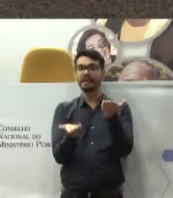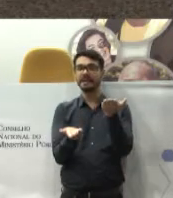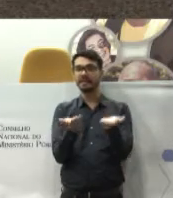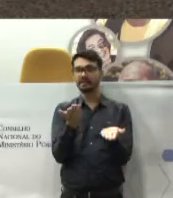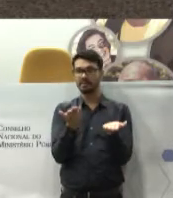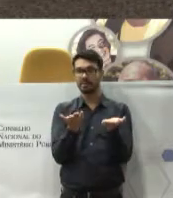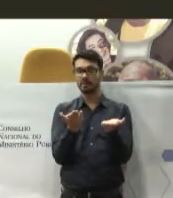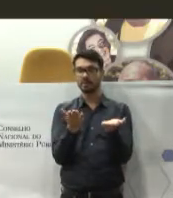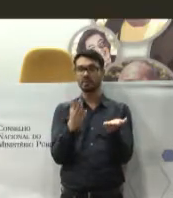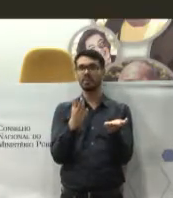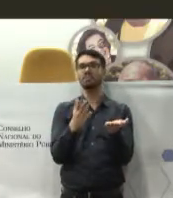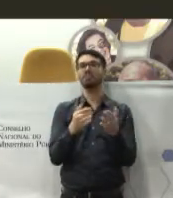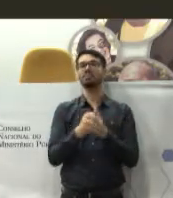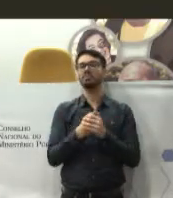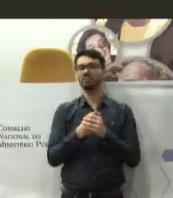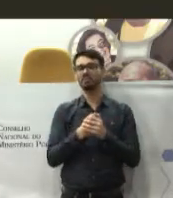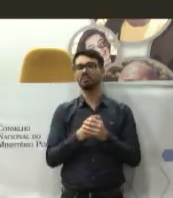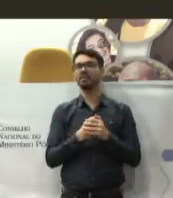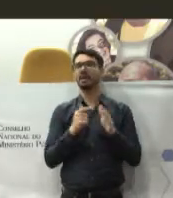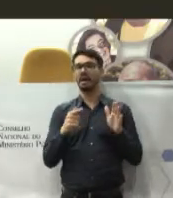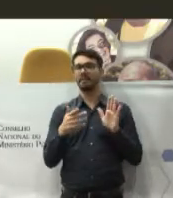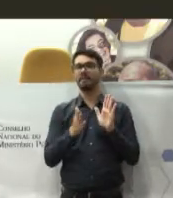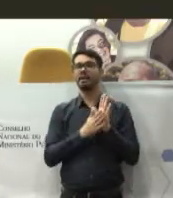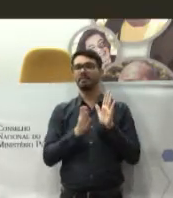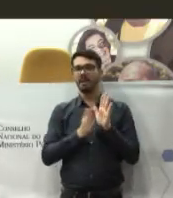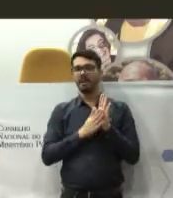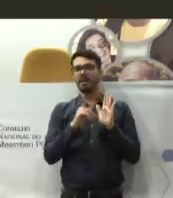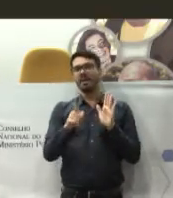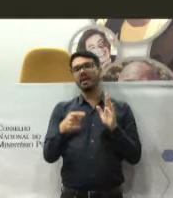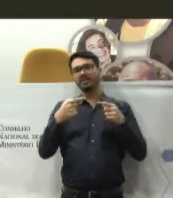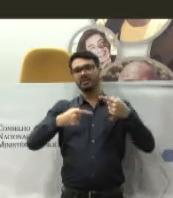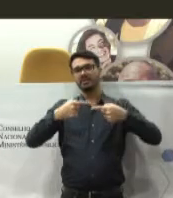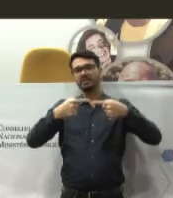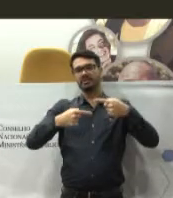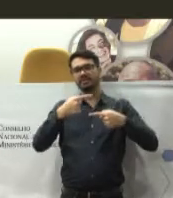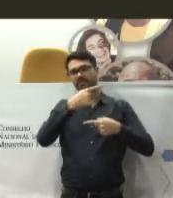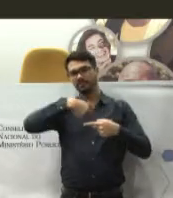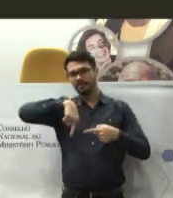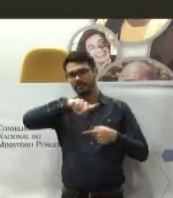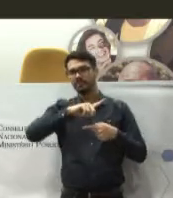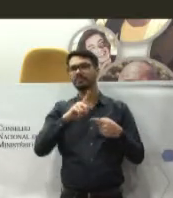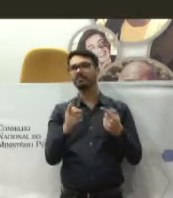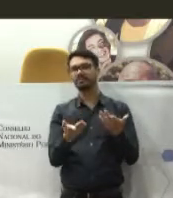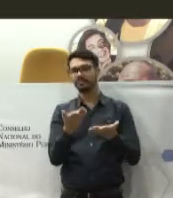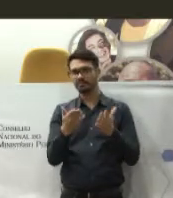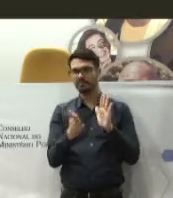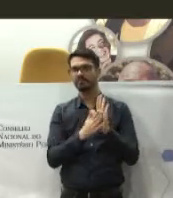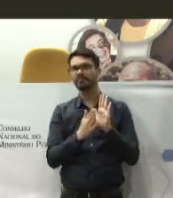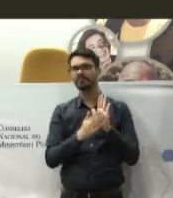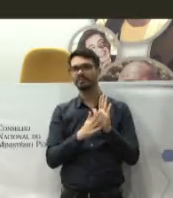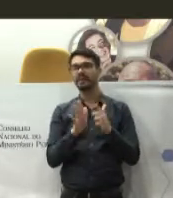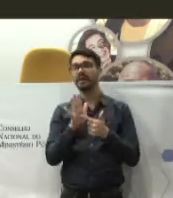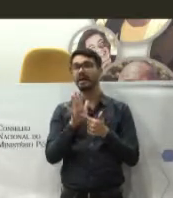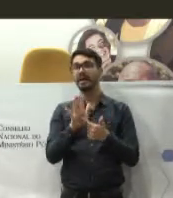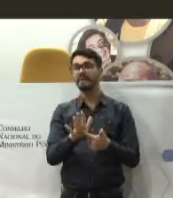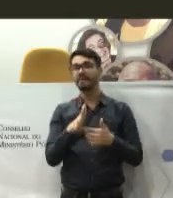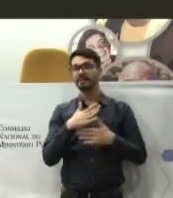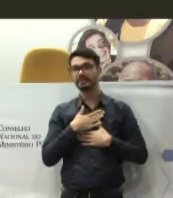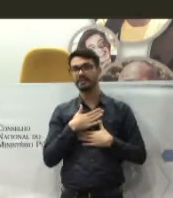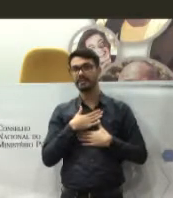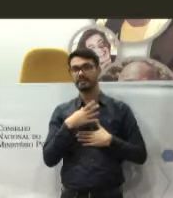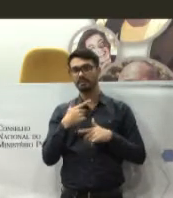minha percepção. E a minha proposta aqui é mais ou menos discutir o papel do Judiciário e apresentar algumas demandas que eu